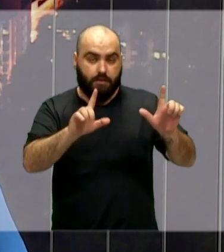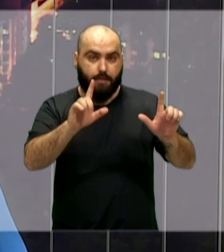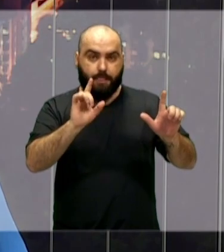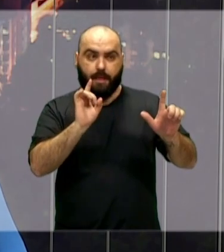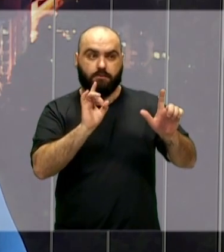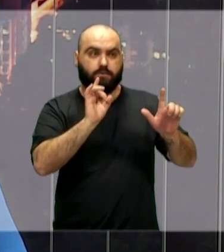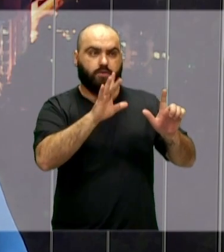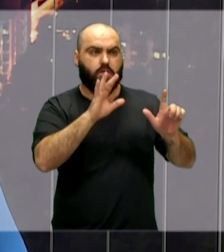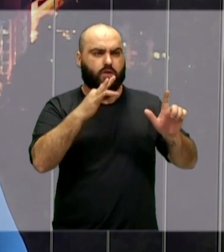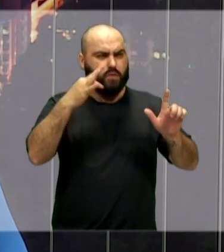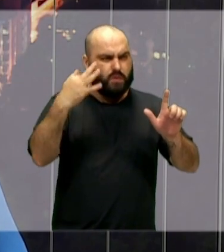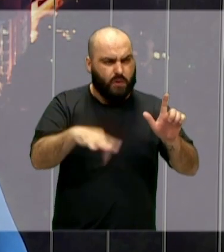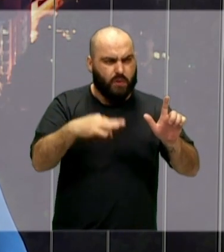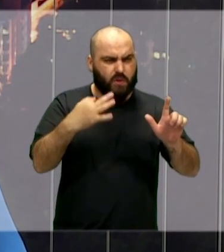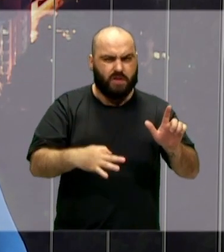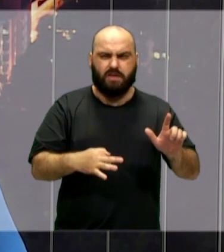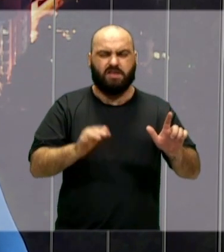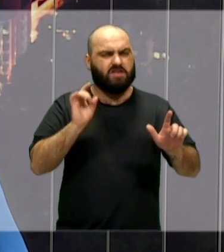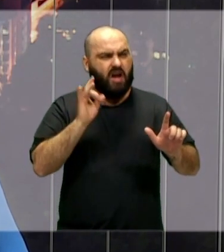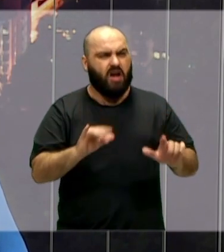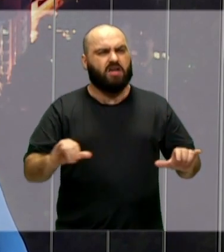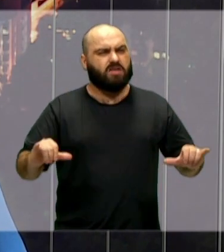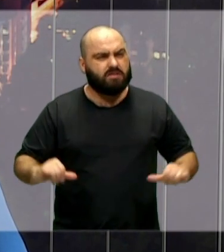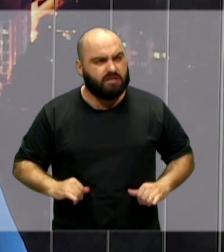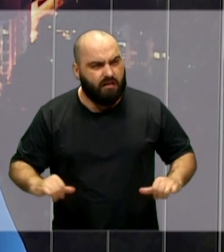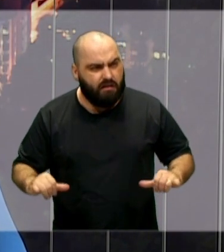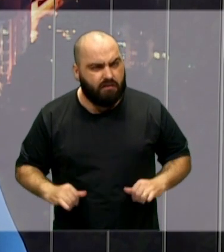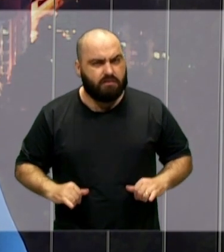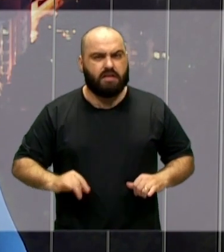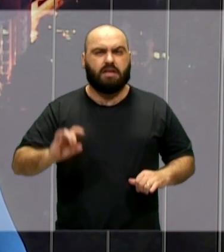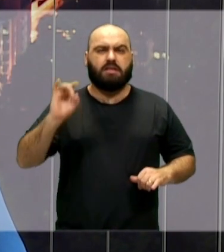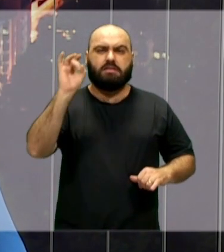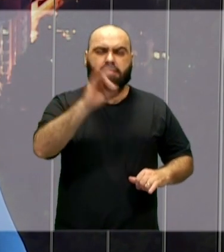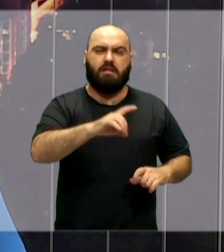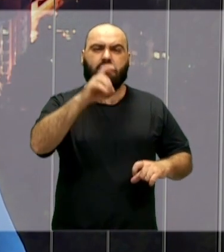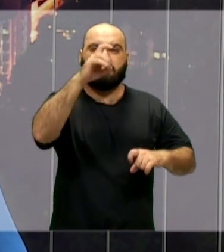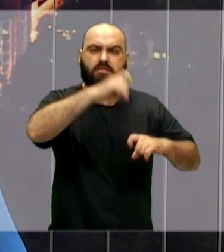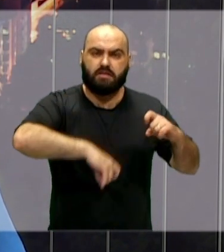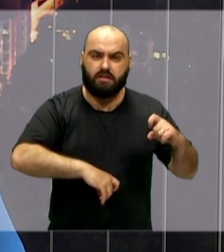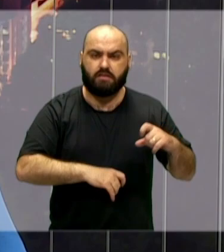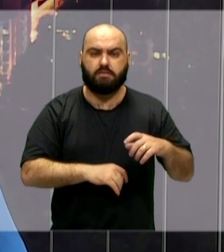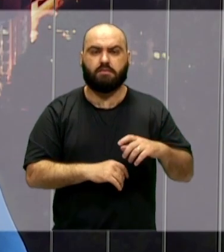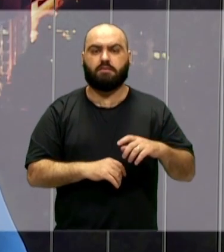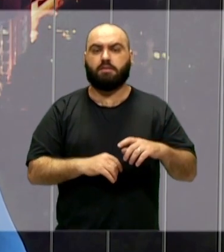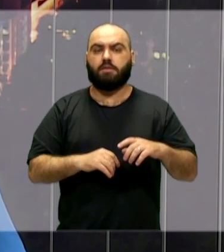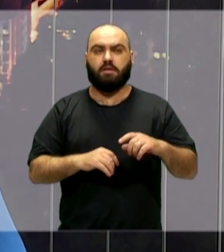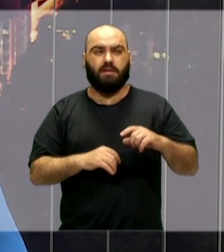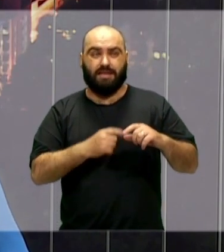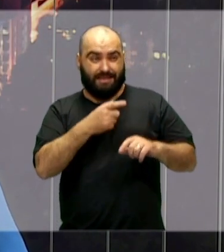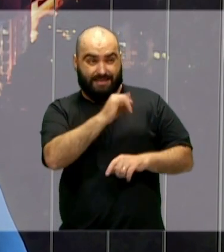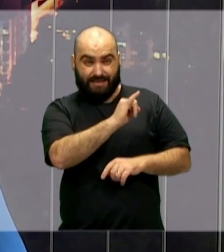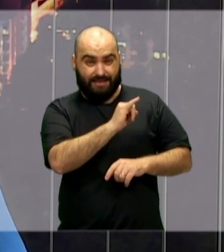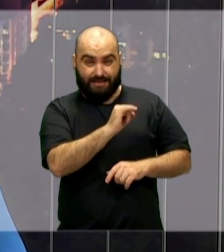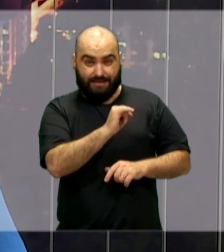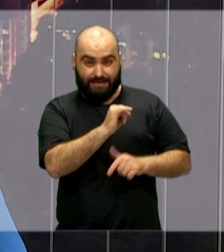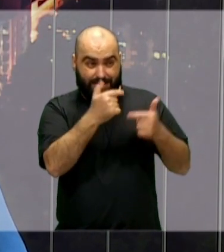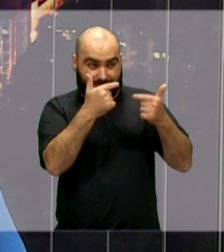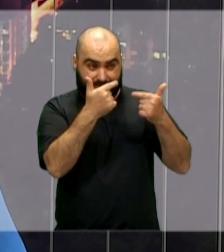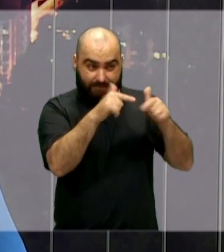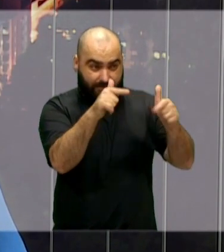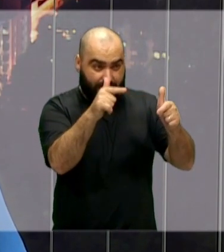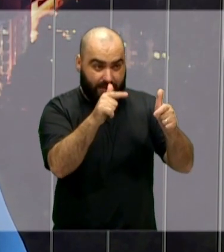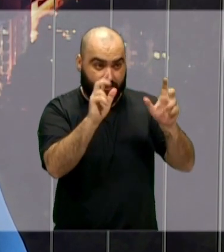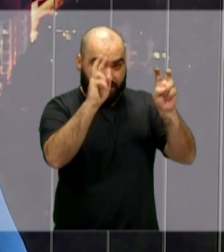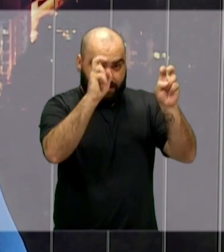da dor, apenas do sofrimento, mas a gente está tendo narrativas de afeto, de acolhimento, de